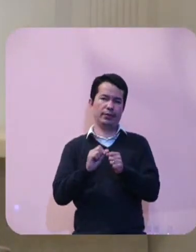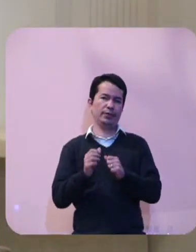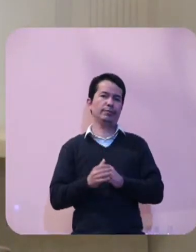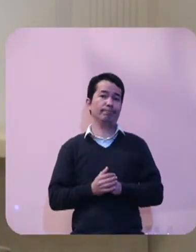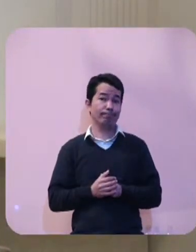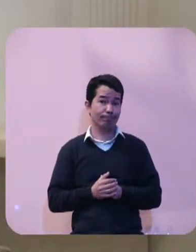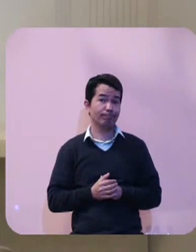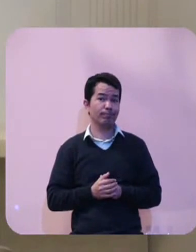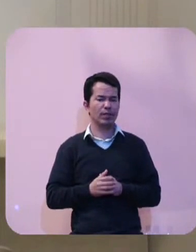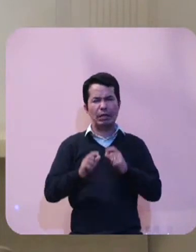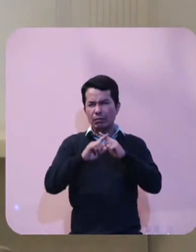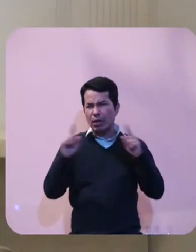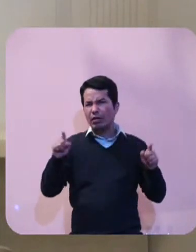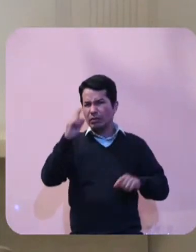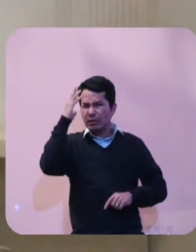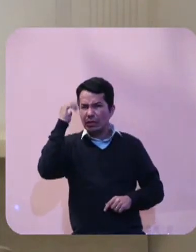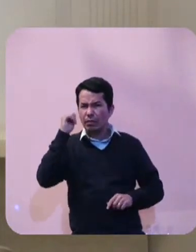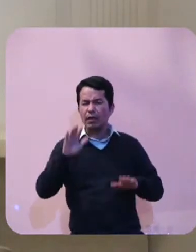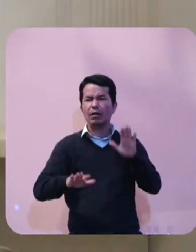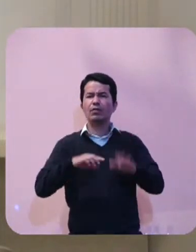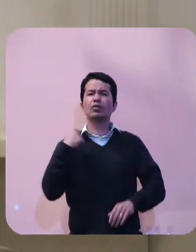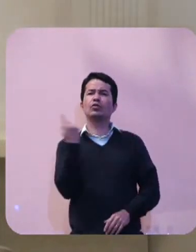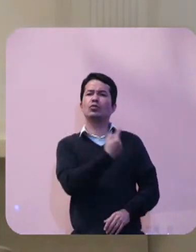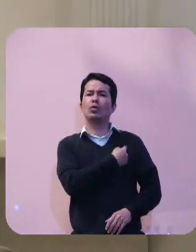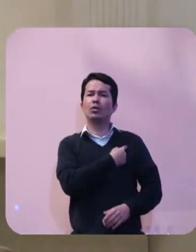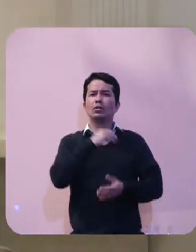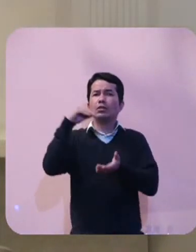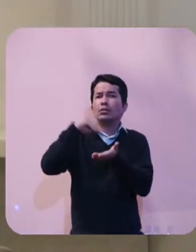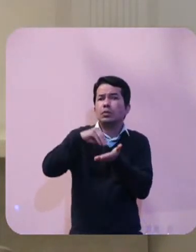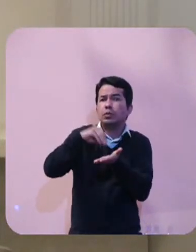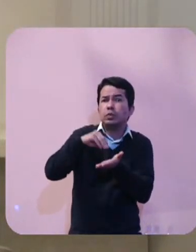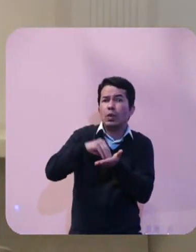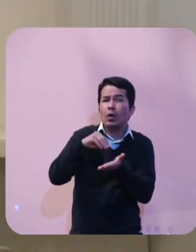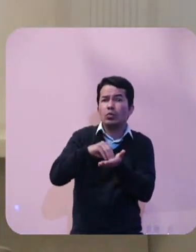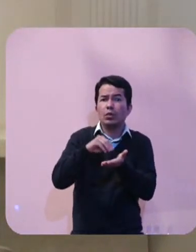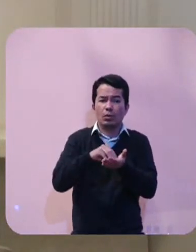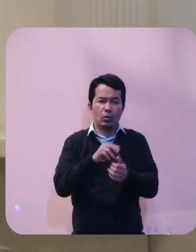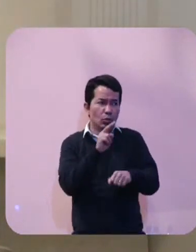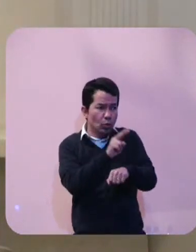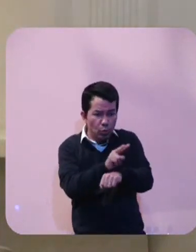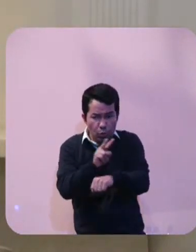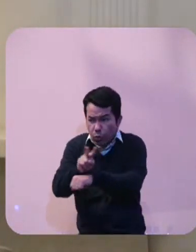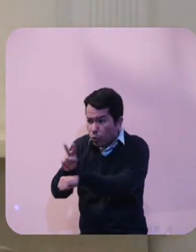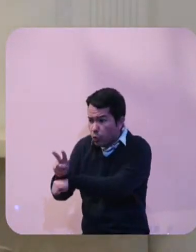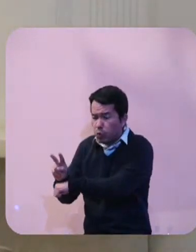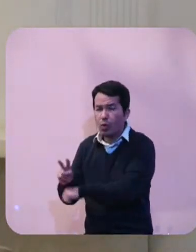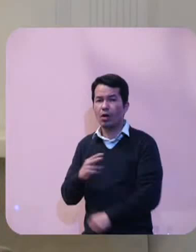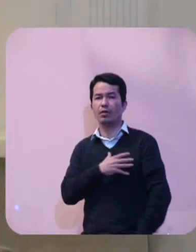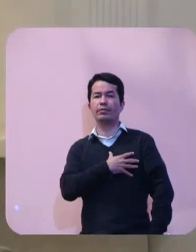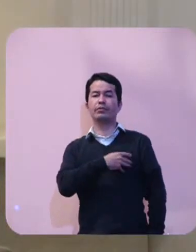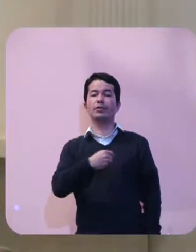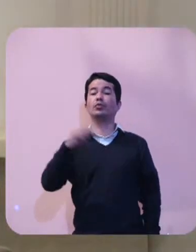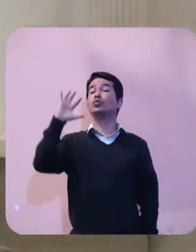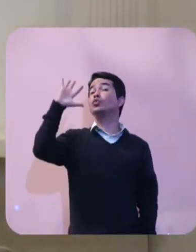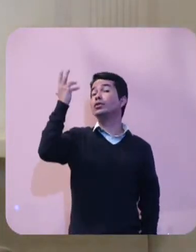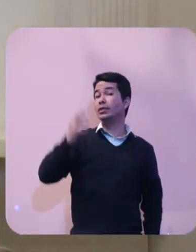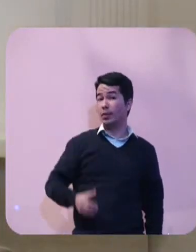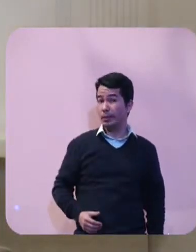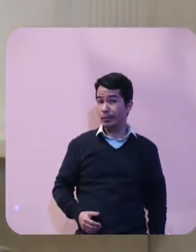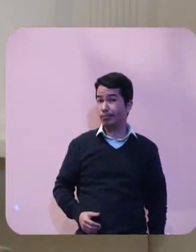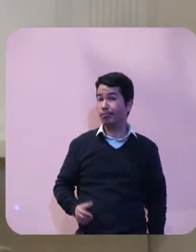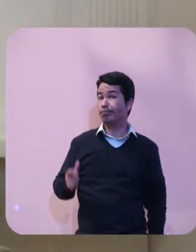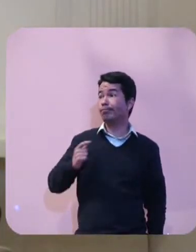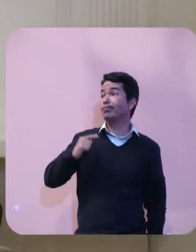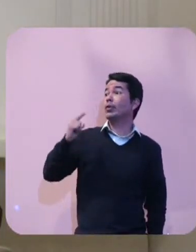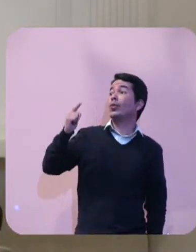o coração dos nossos filhos, então alguém vai tratar o coração deles. E o pior é